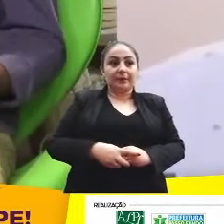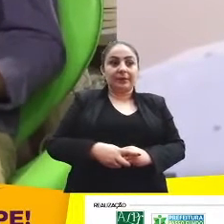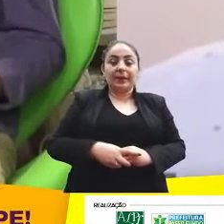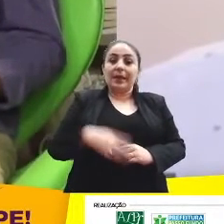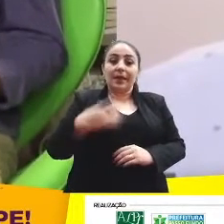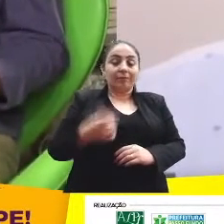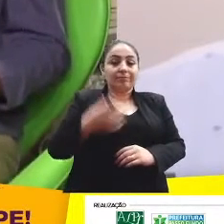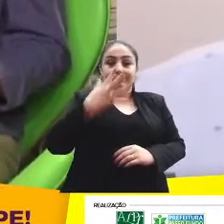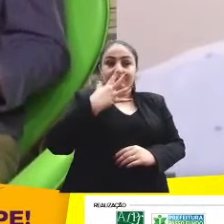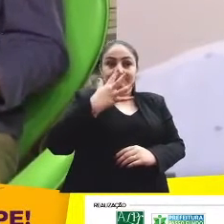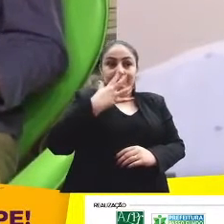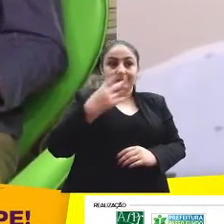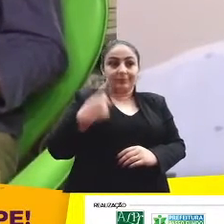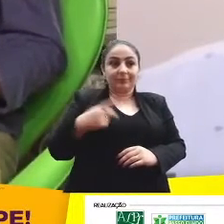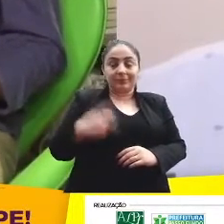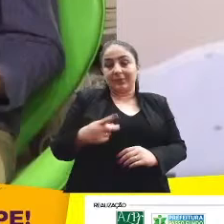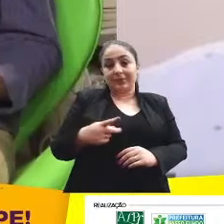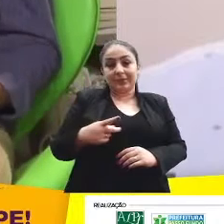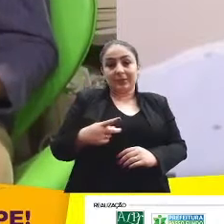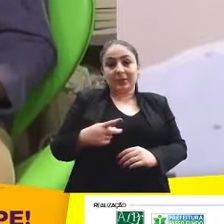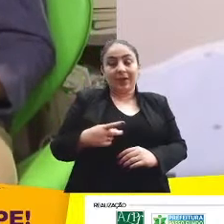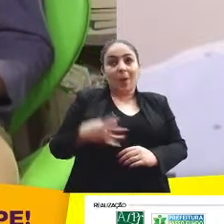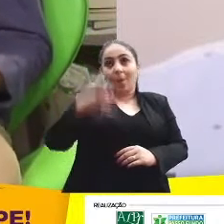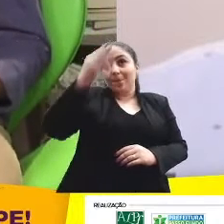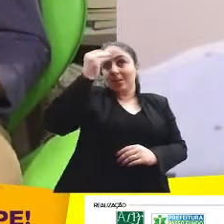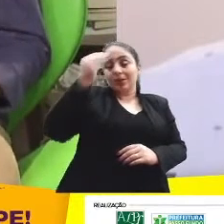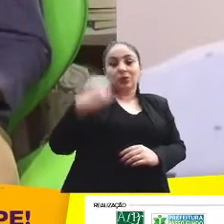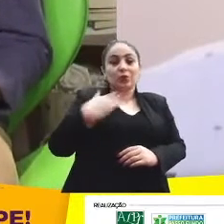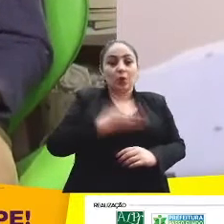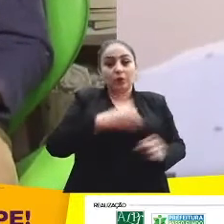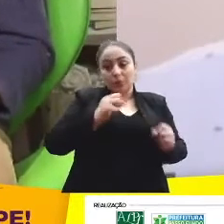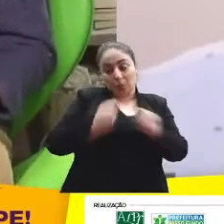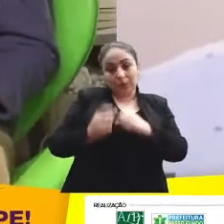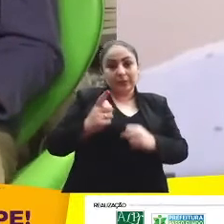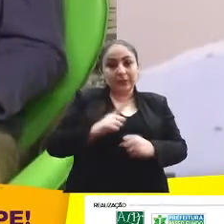é extraordinário essa compreensão que a gente pode